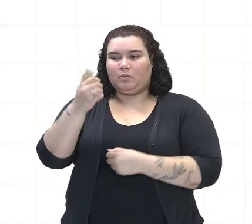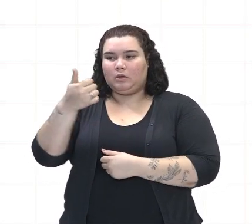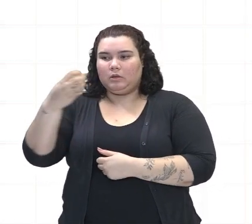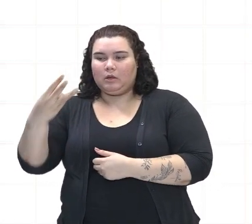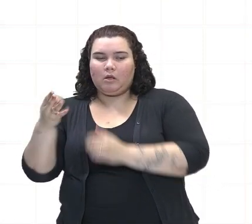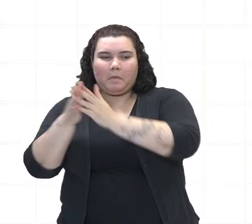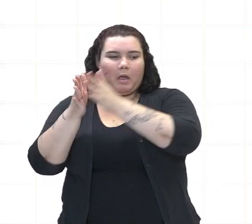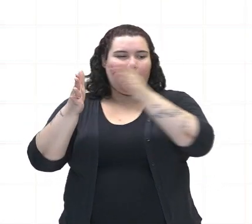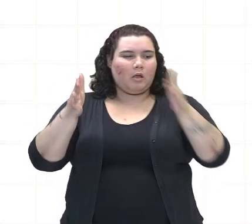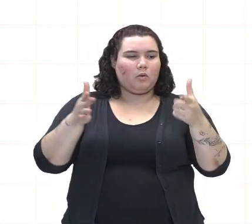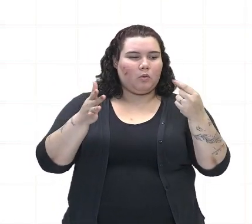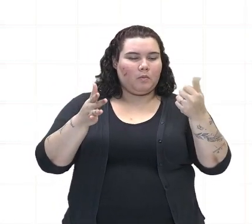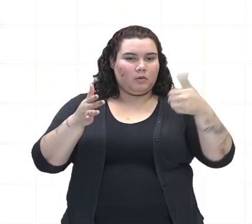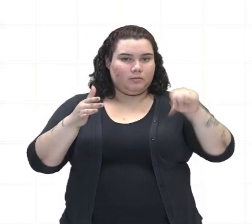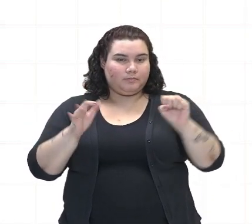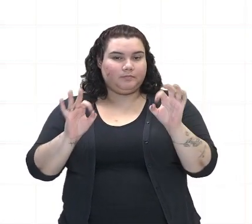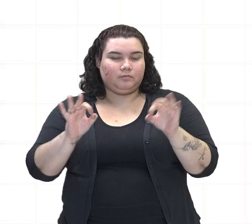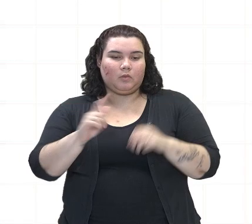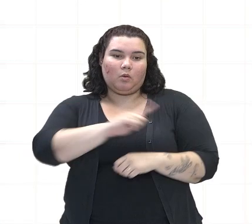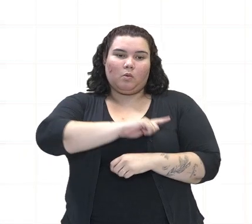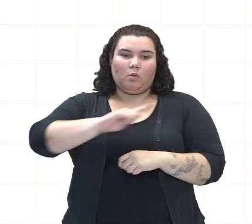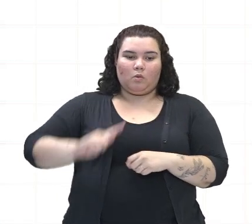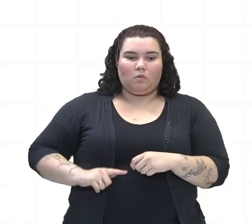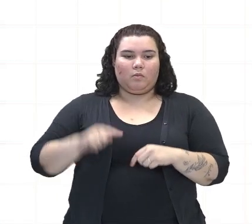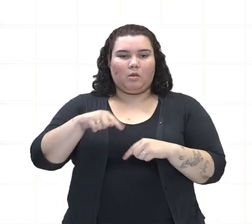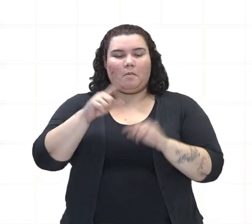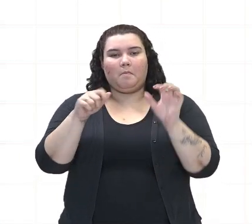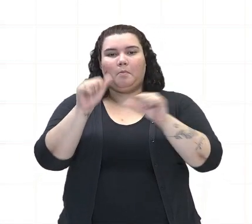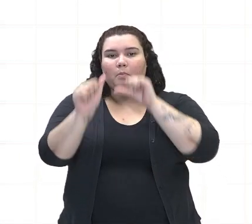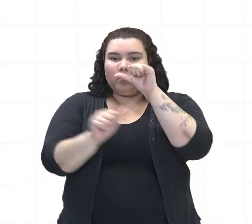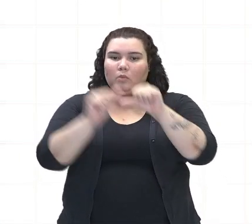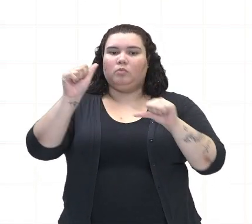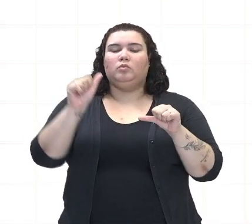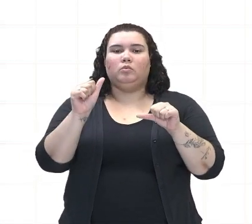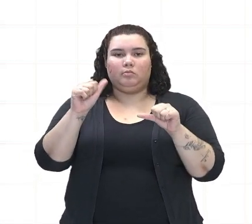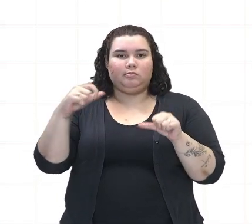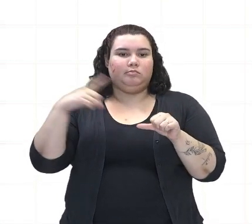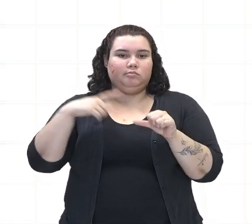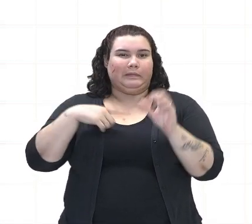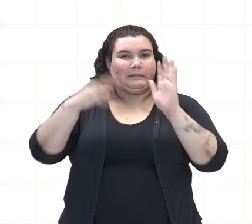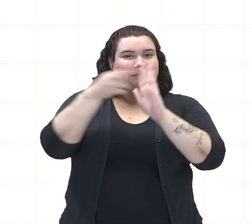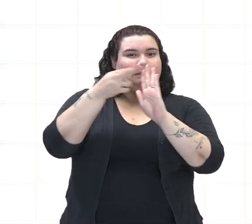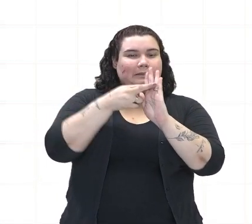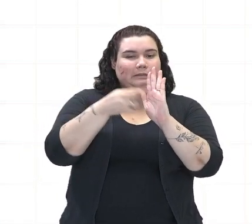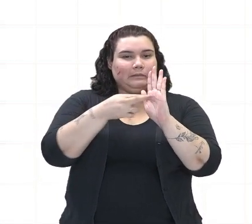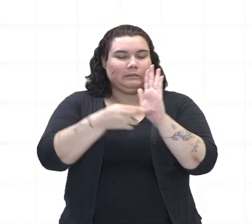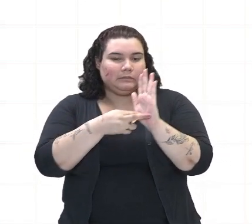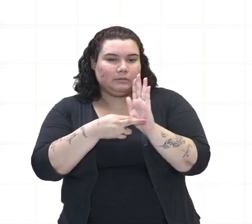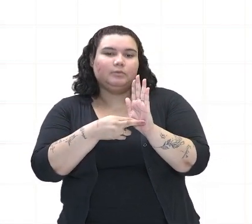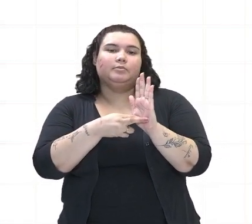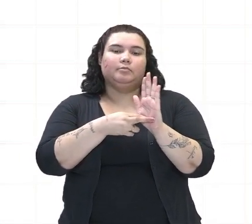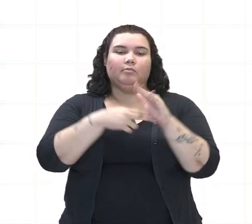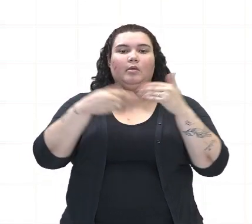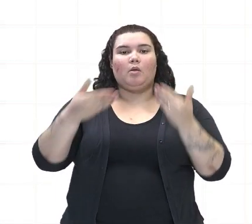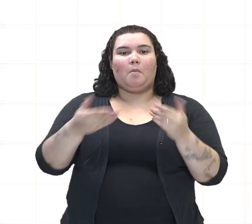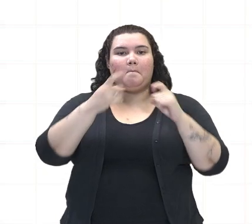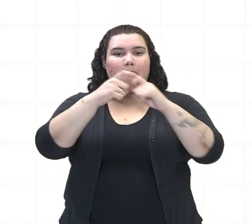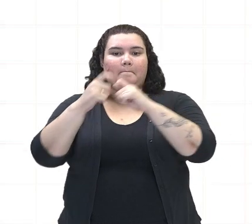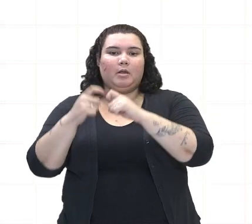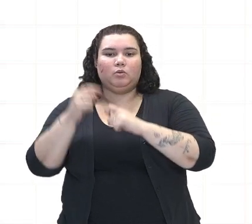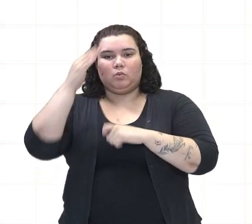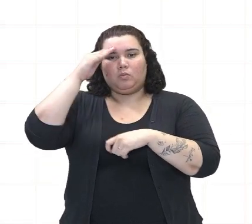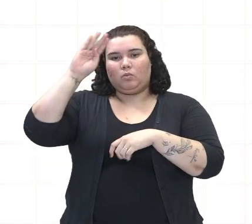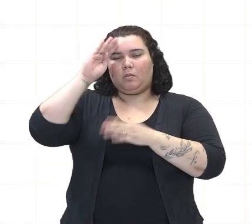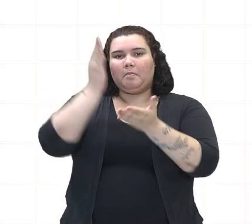Brasil mudou, né, para um governo mais com um perfil ideológico mais restritivo, né? Os médicos cubanos pararam